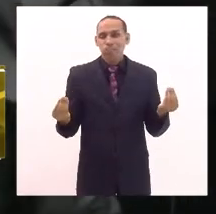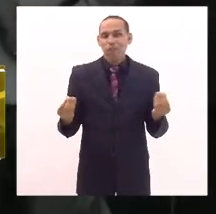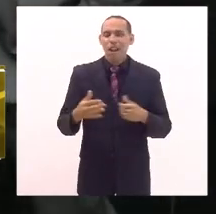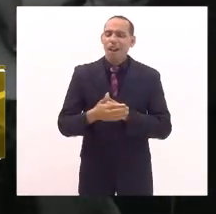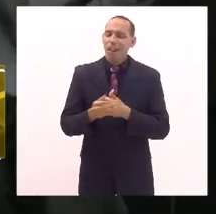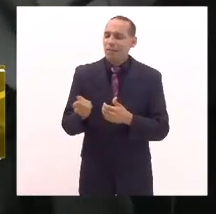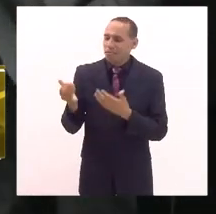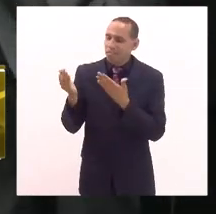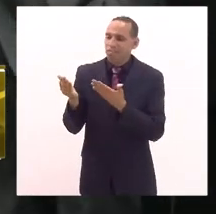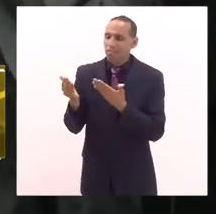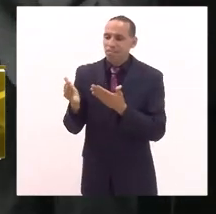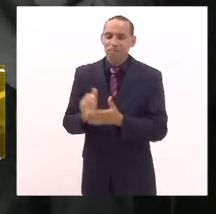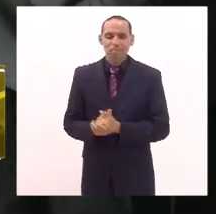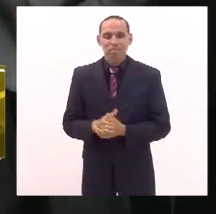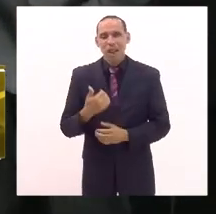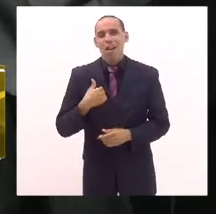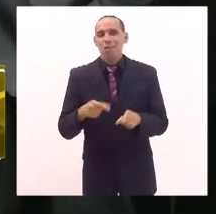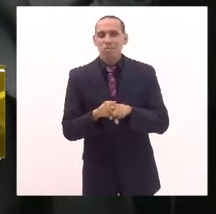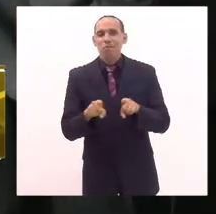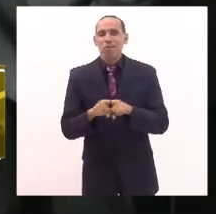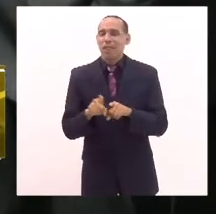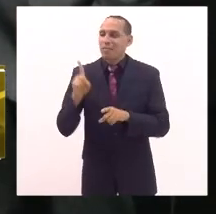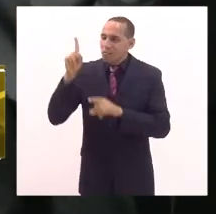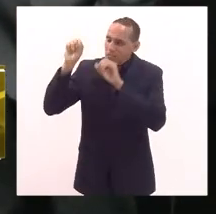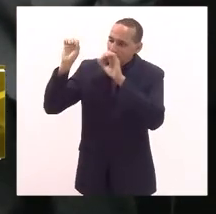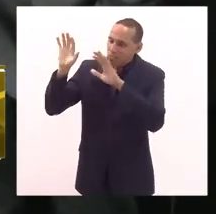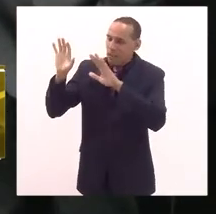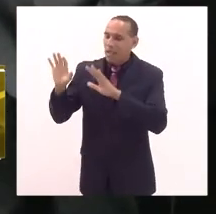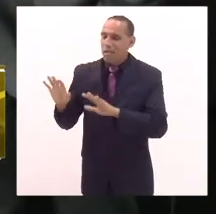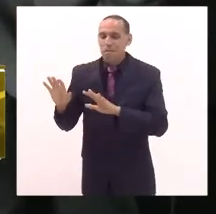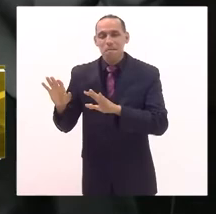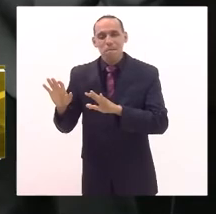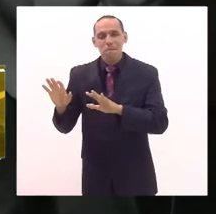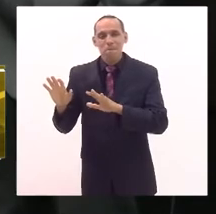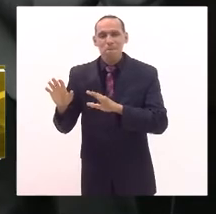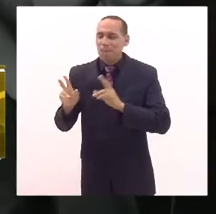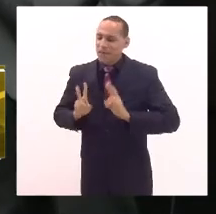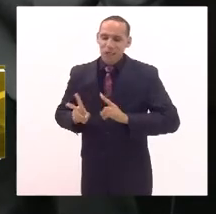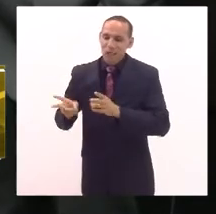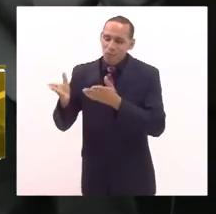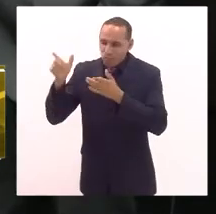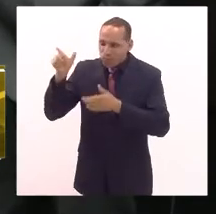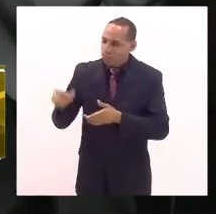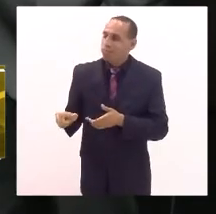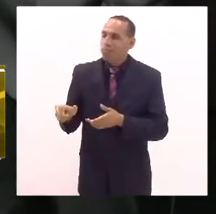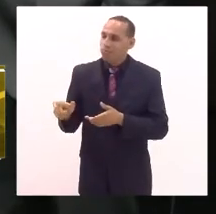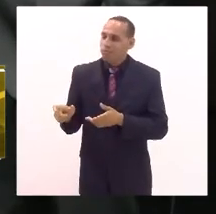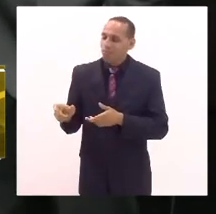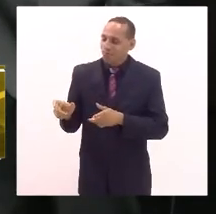você, Wildo. E eu também tenho, que Deus possa te abençoar. E continue essa pessoa maravilhosa que você é.